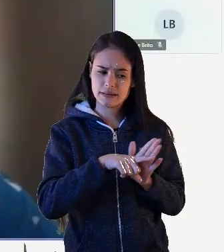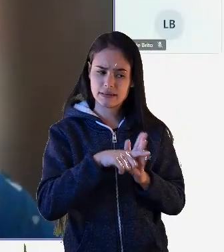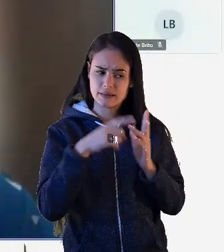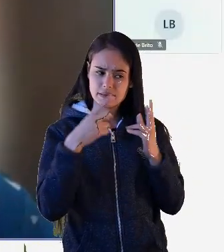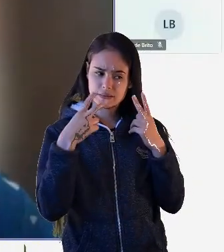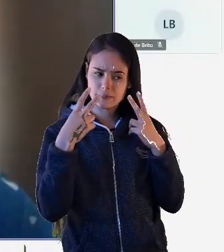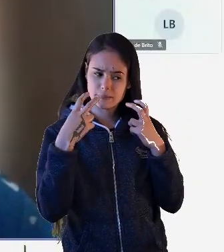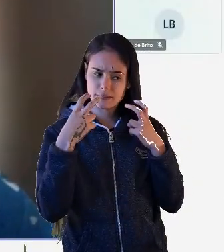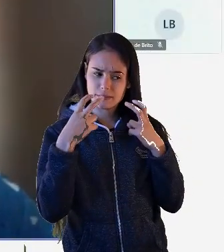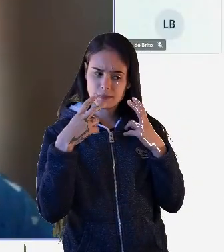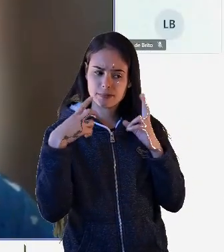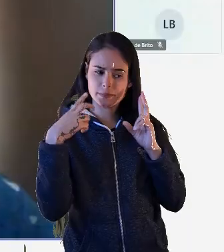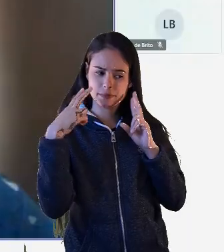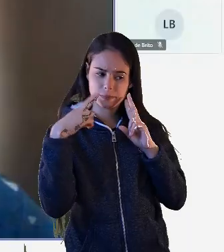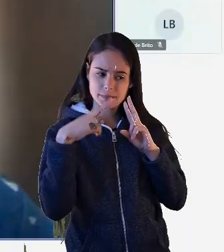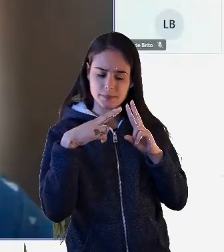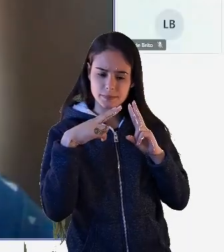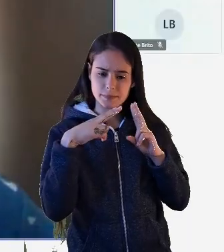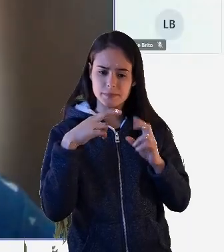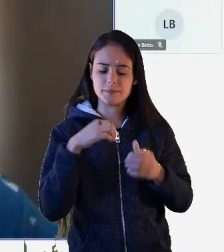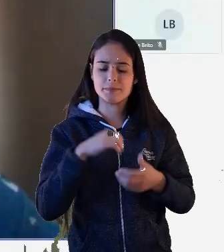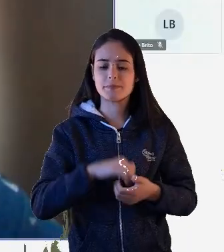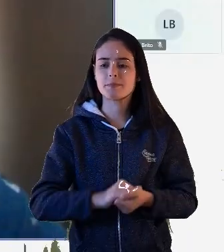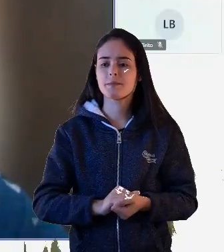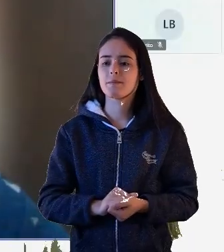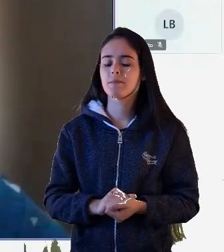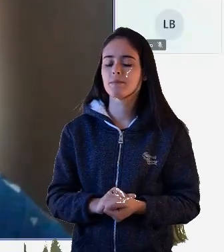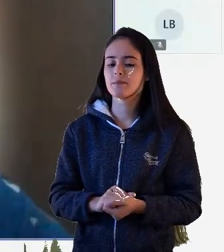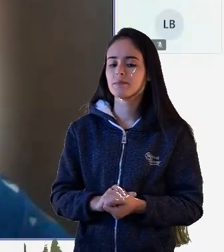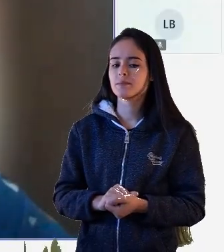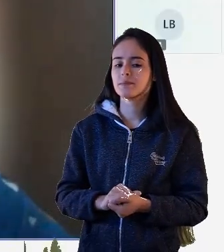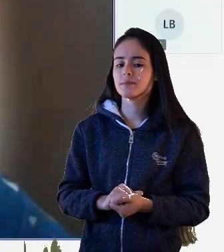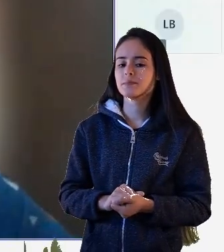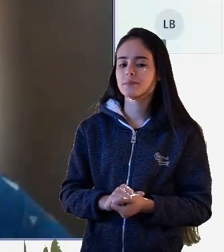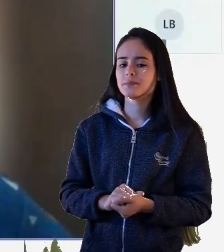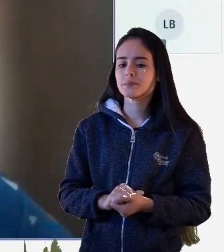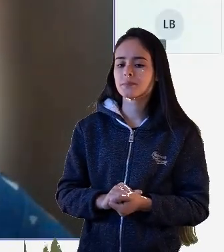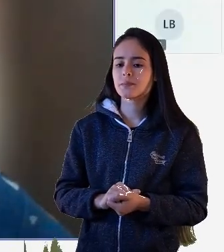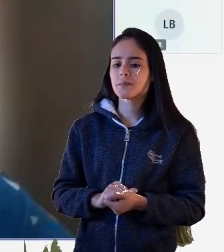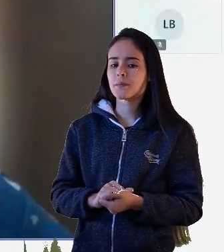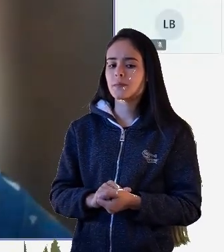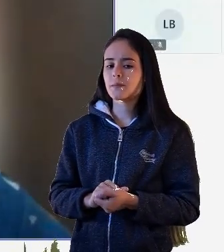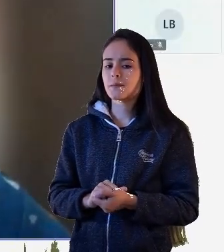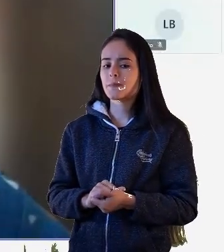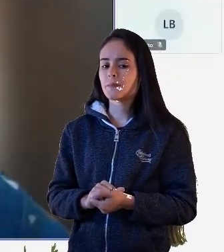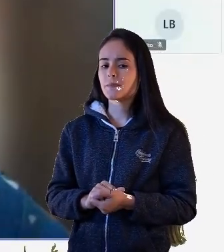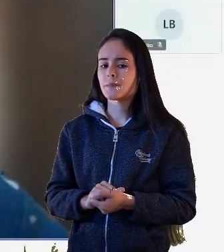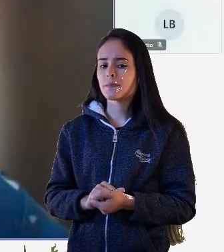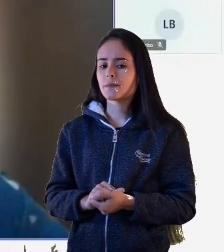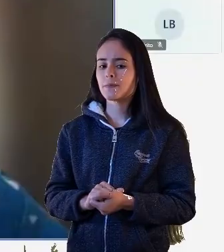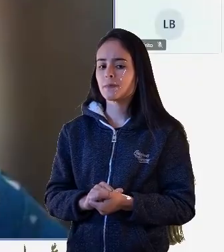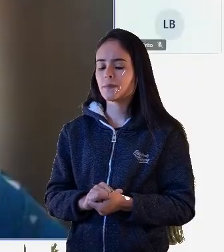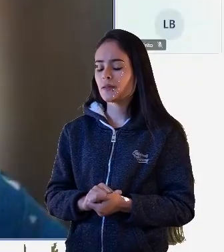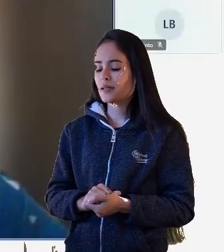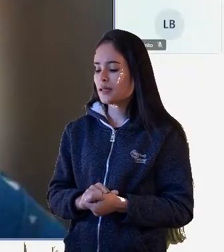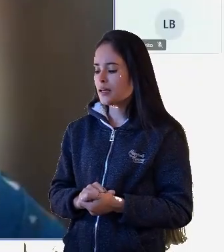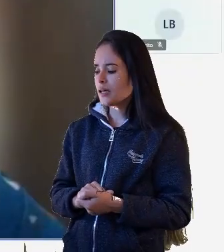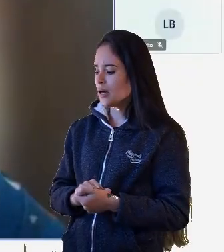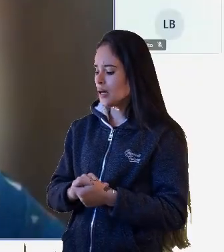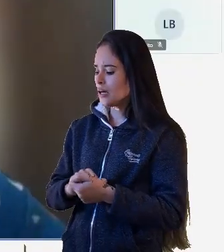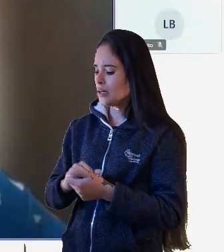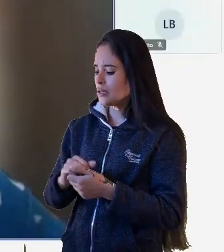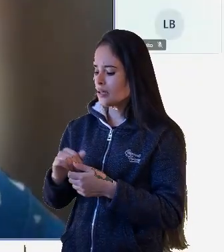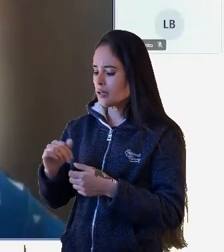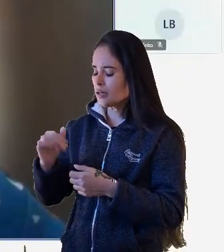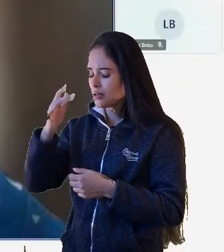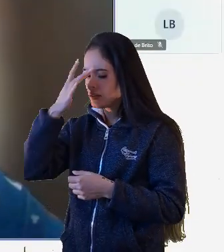pessoas tinham nomes africanos, são ali, viram Luísa, João, Maria, né, não eram os nomes. Nesse livro que eu falei também, né, Um Defeito de